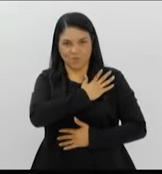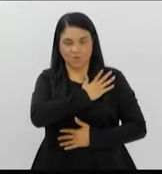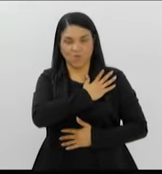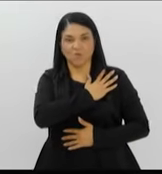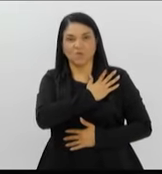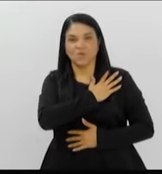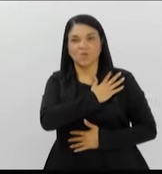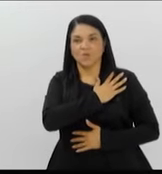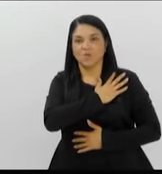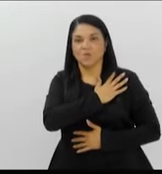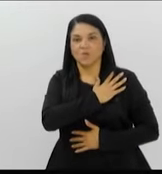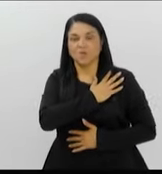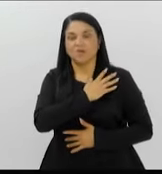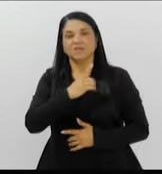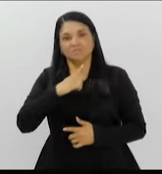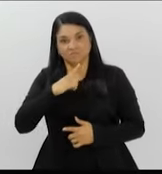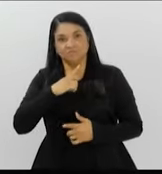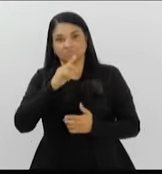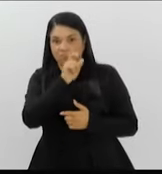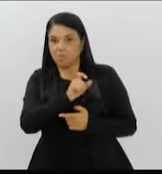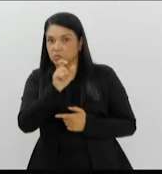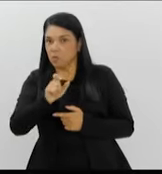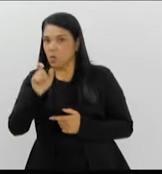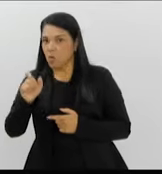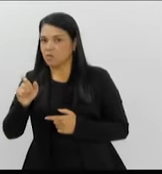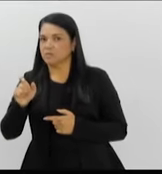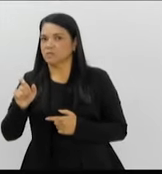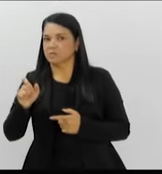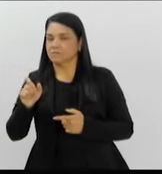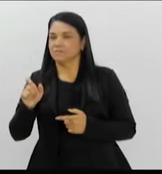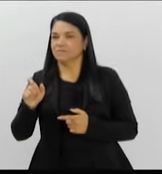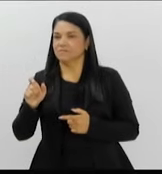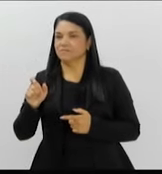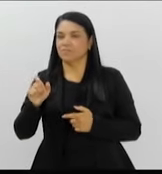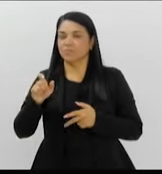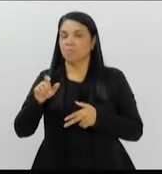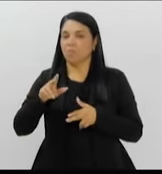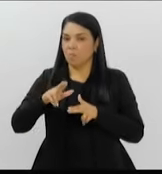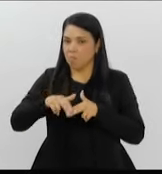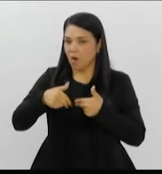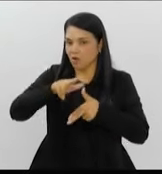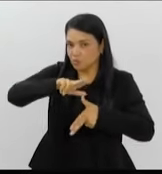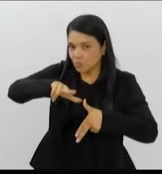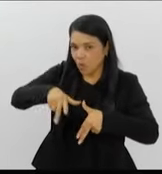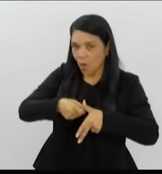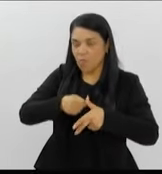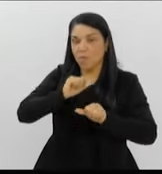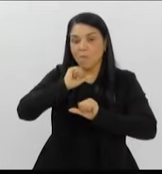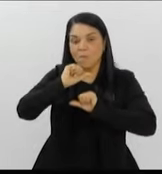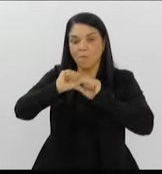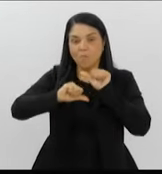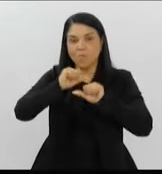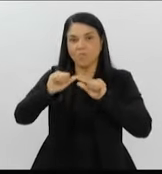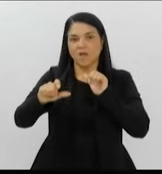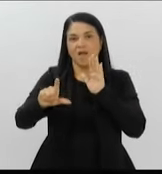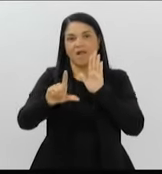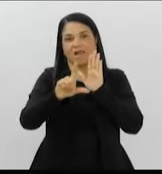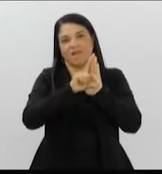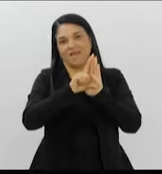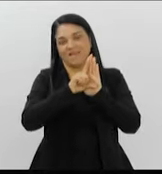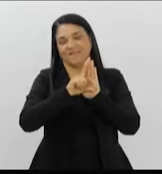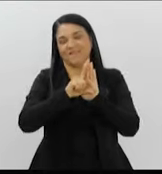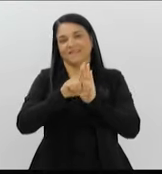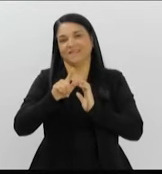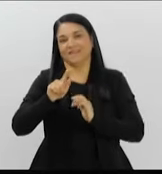alguns desvairados que, por causa do golpe, quiseram mudar até a lei da